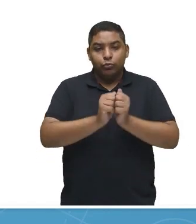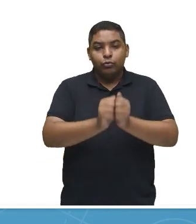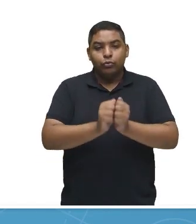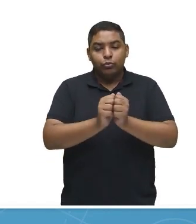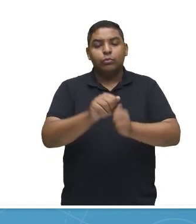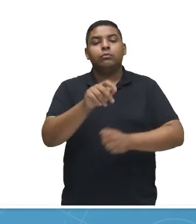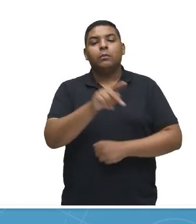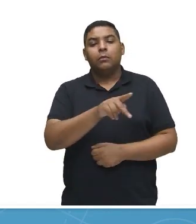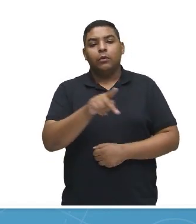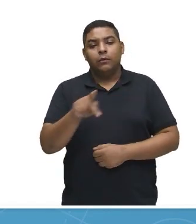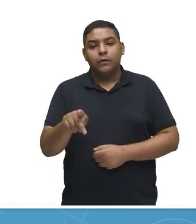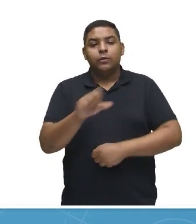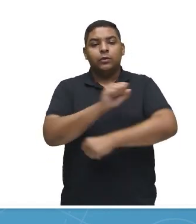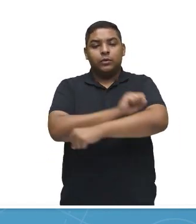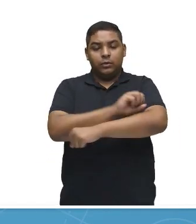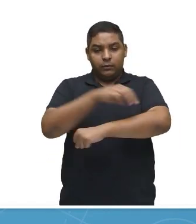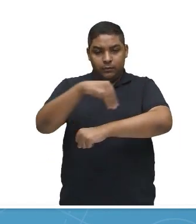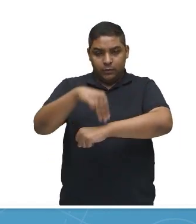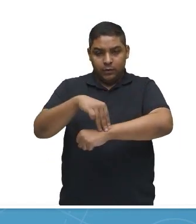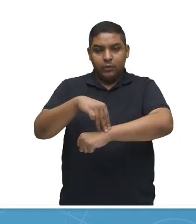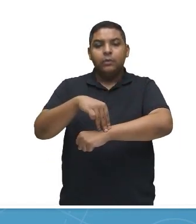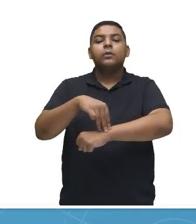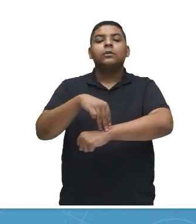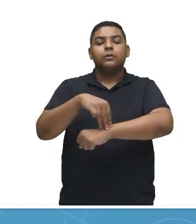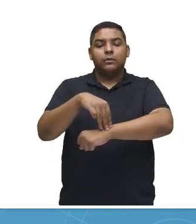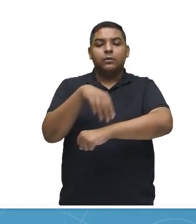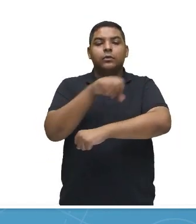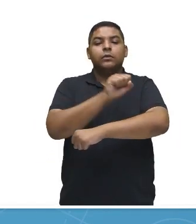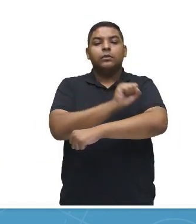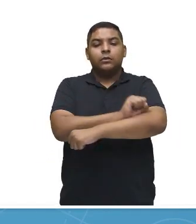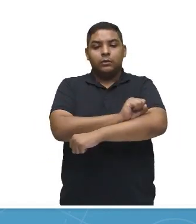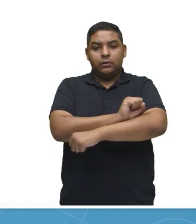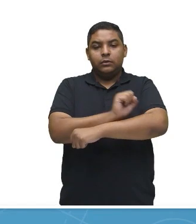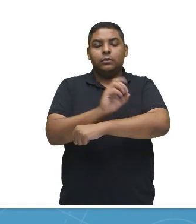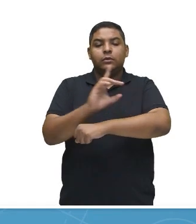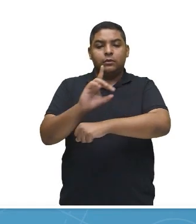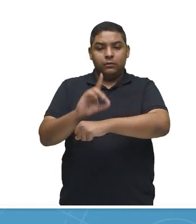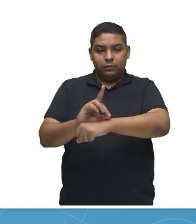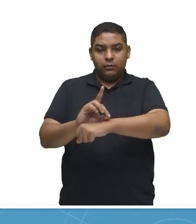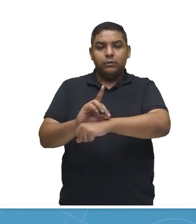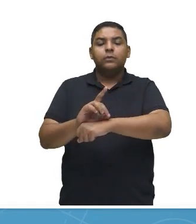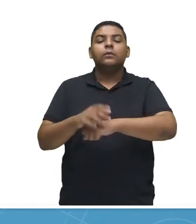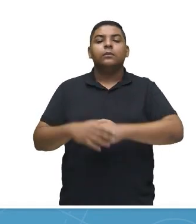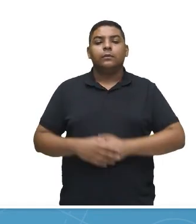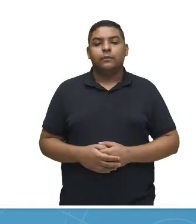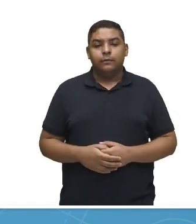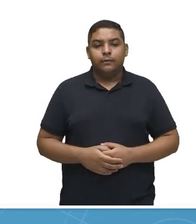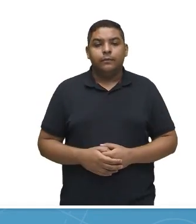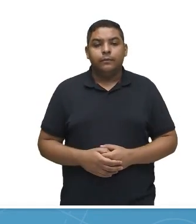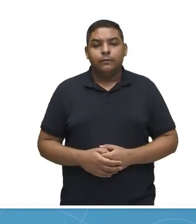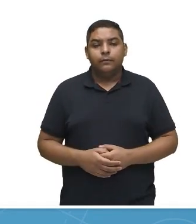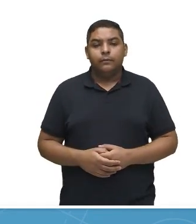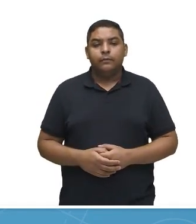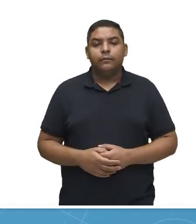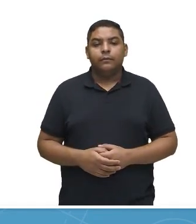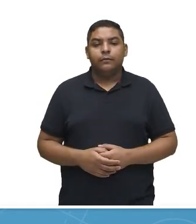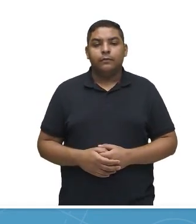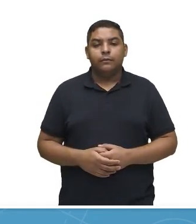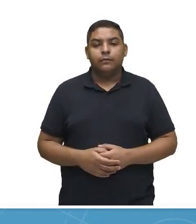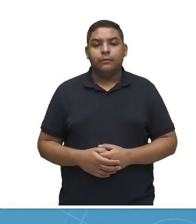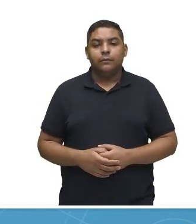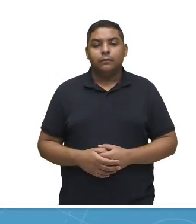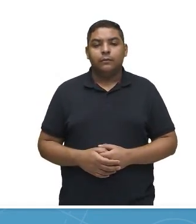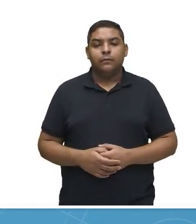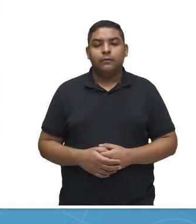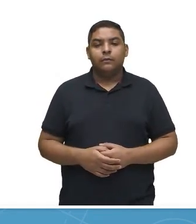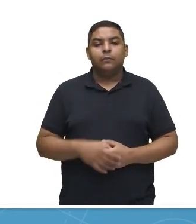por professores da SEMED, Secretaria Municipal de Educação, professores da SEDUC, Secretaria Estadual de Educação